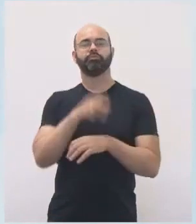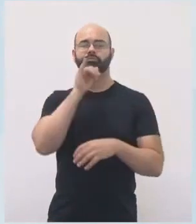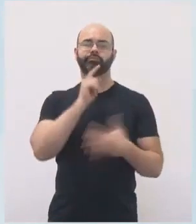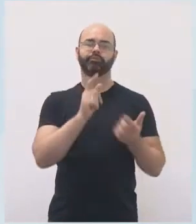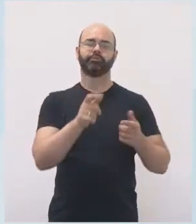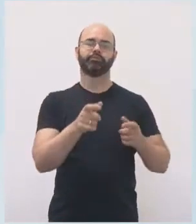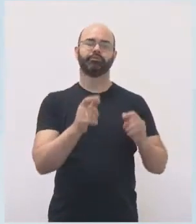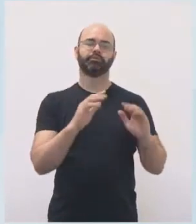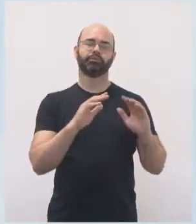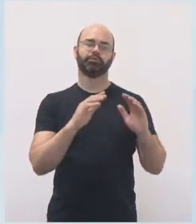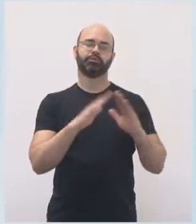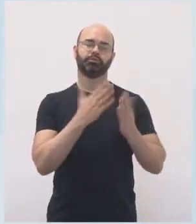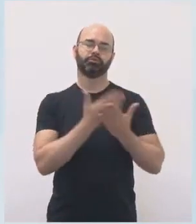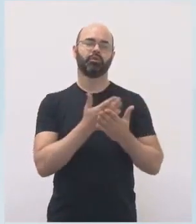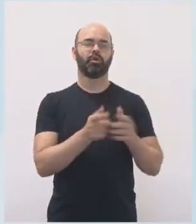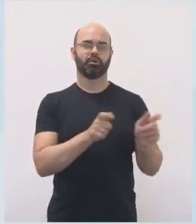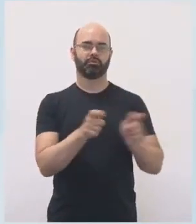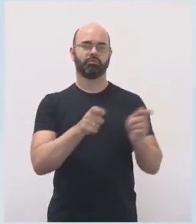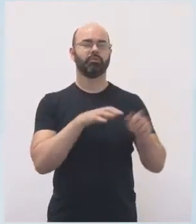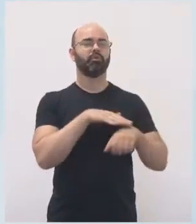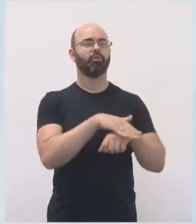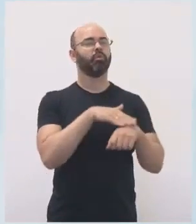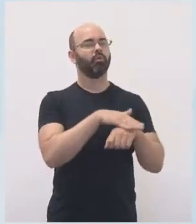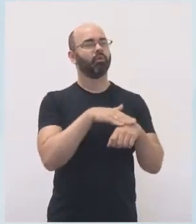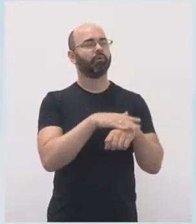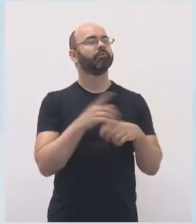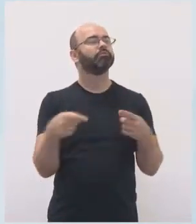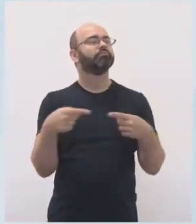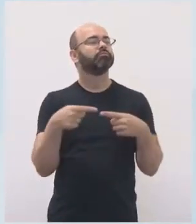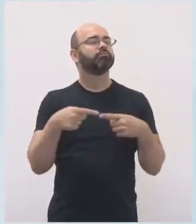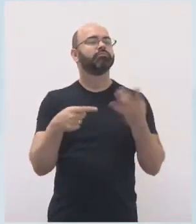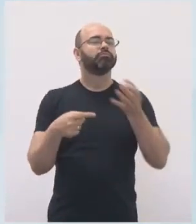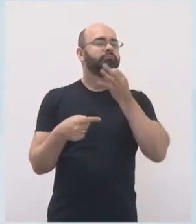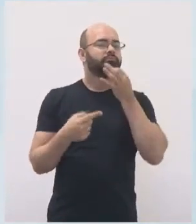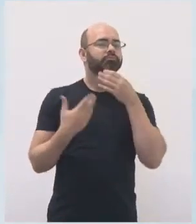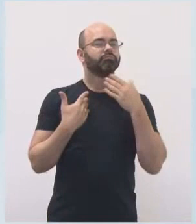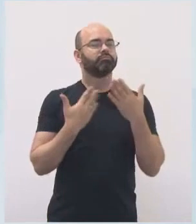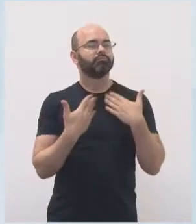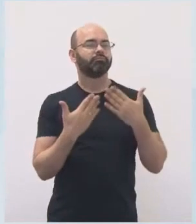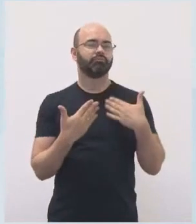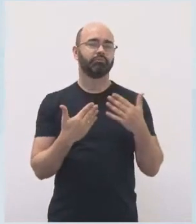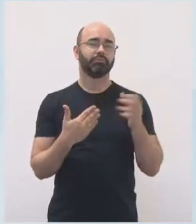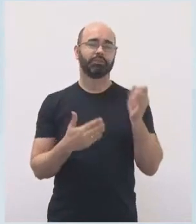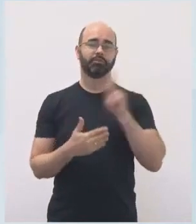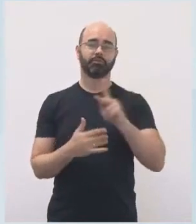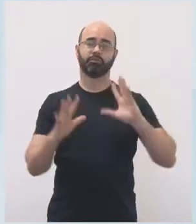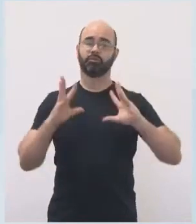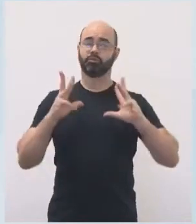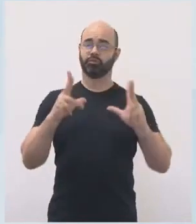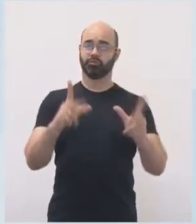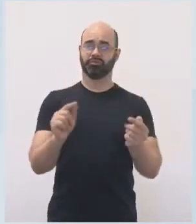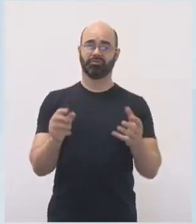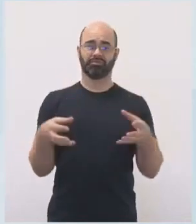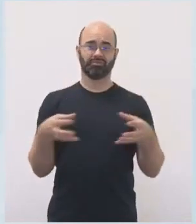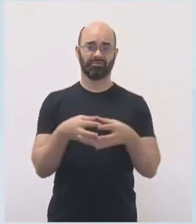escolares para alinhar de uma forma bacana, né? Porque se todos os professores entrarem nas mesmas turmas e outras turmas